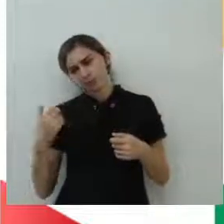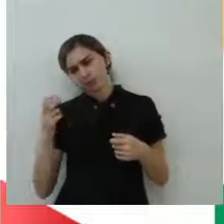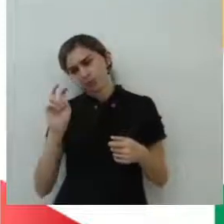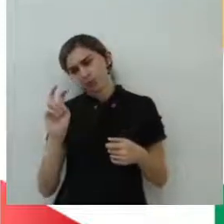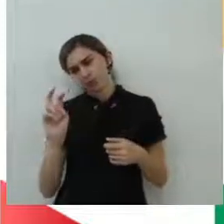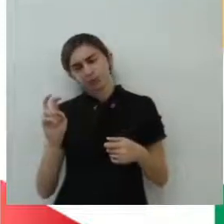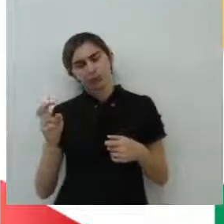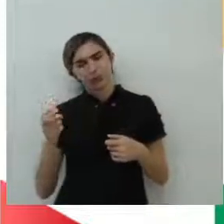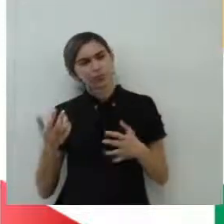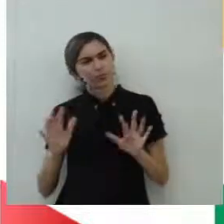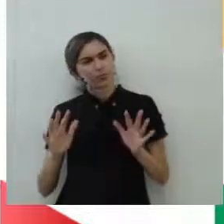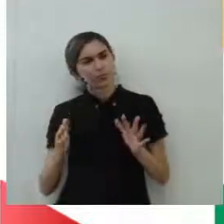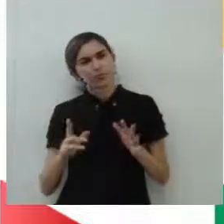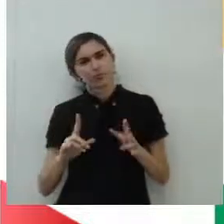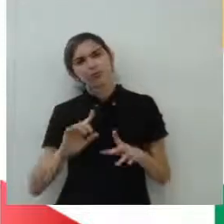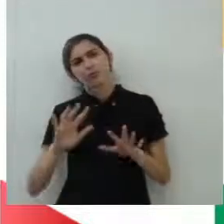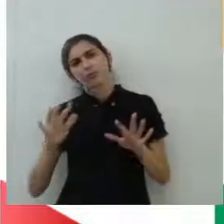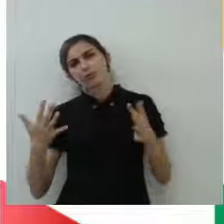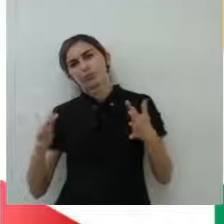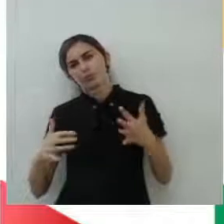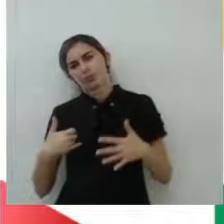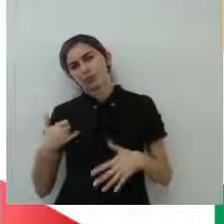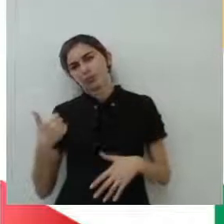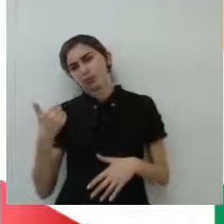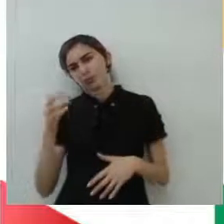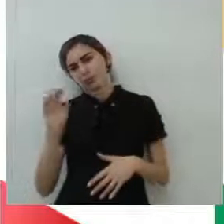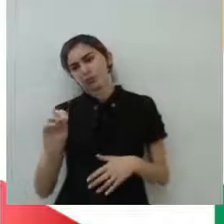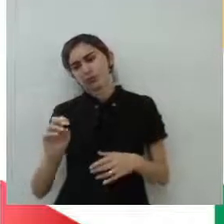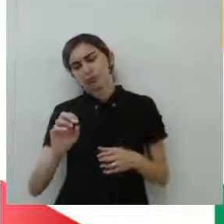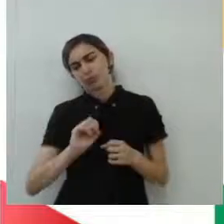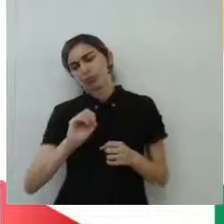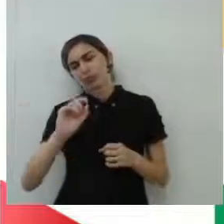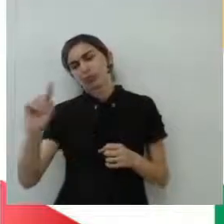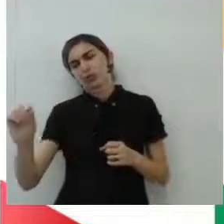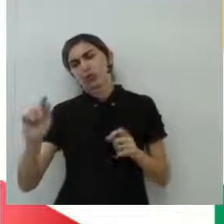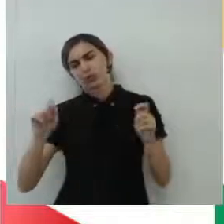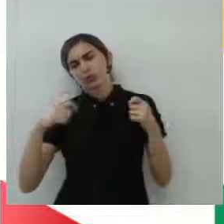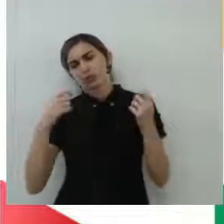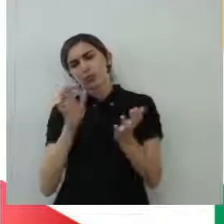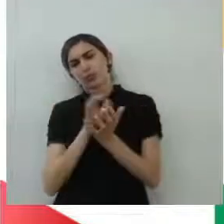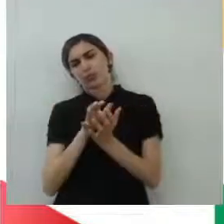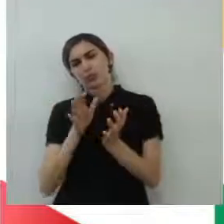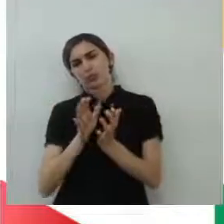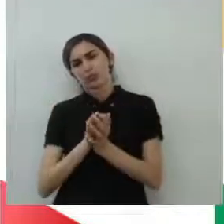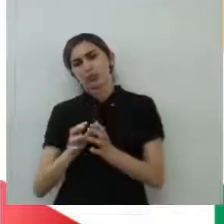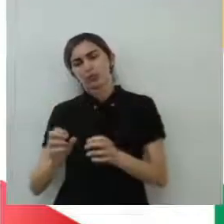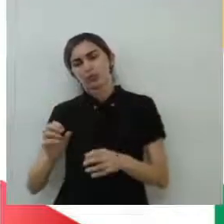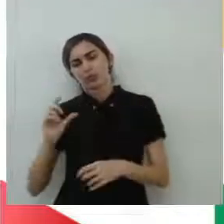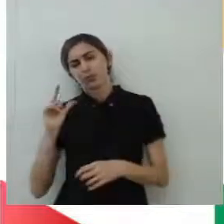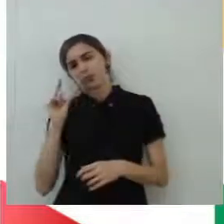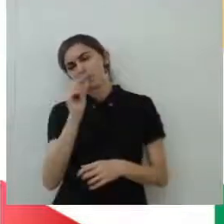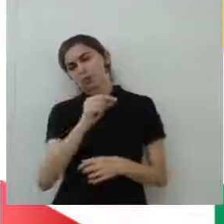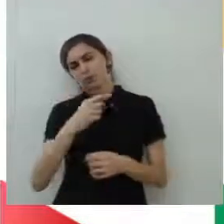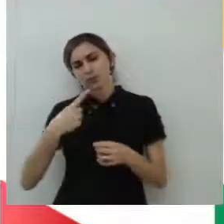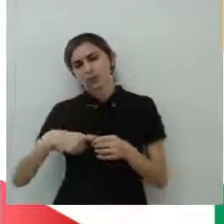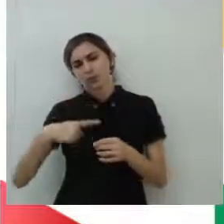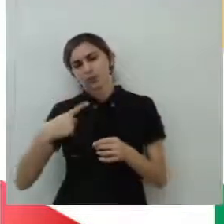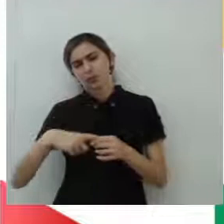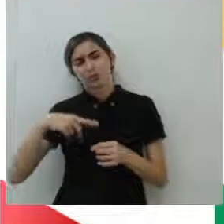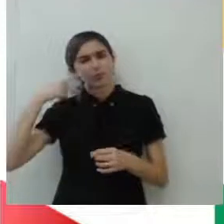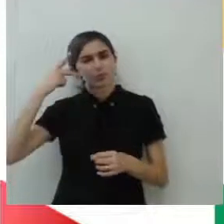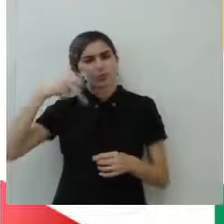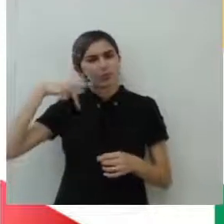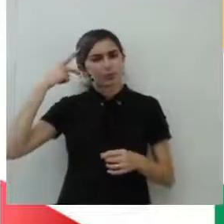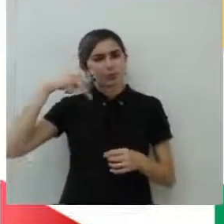idade. Mais ou menos com 10 anos de idade, ele sai com a família de Pernambuco, ele vai para o interior da